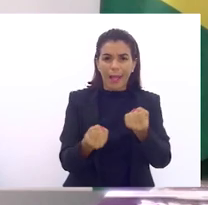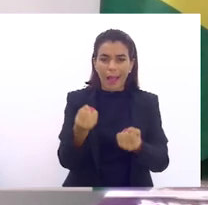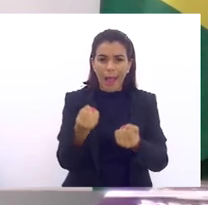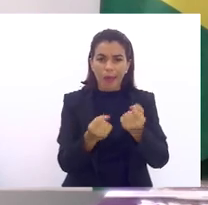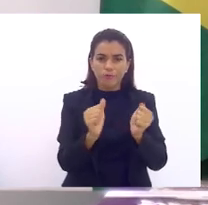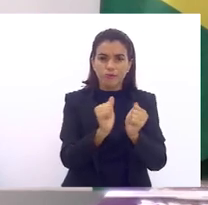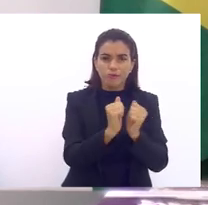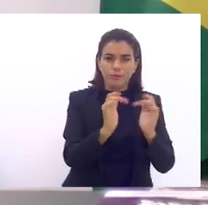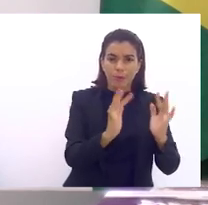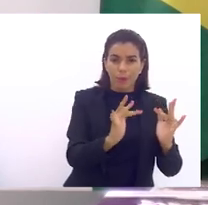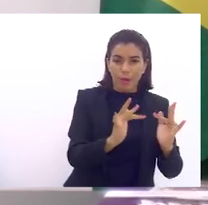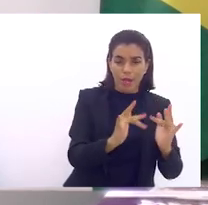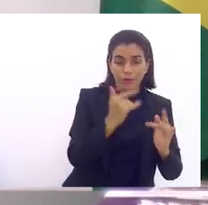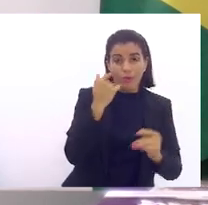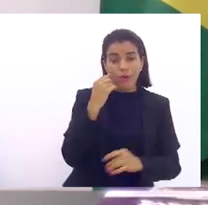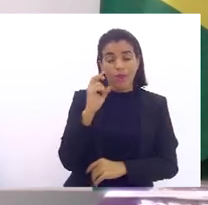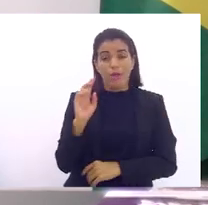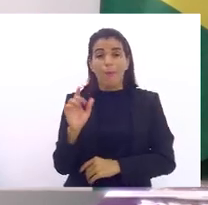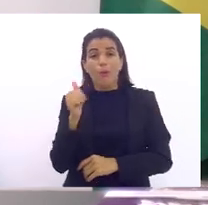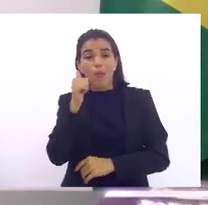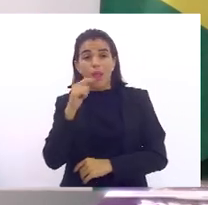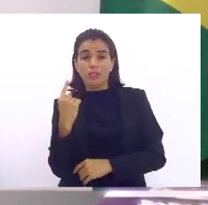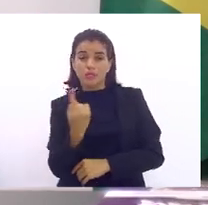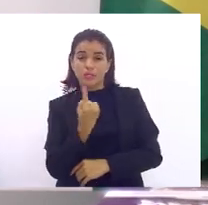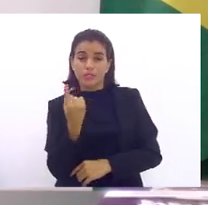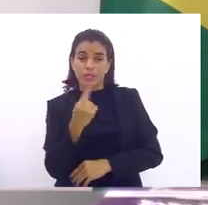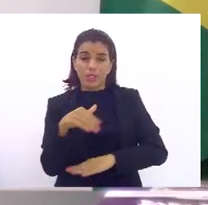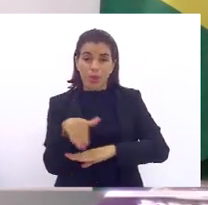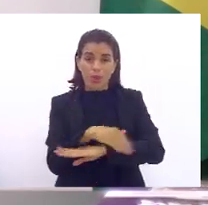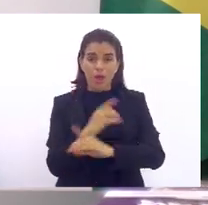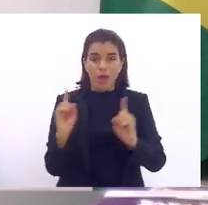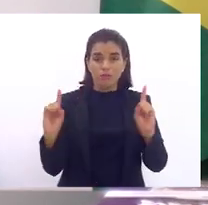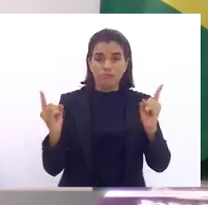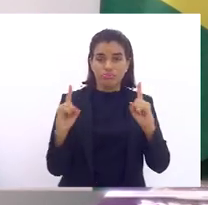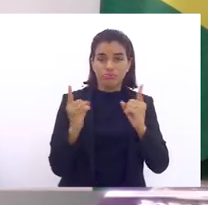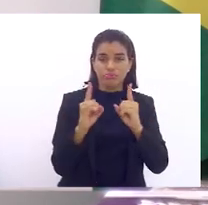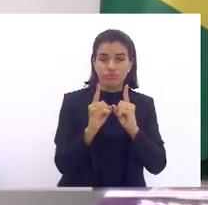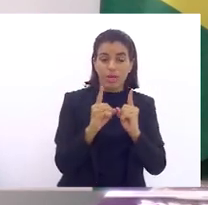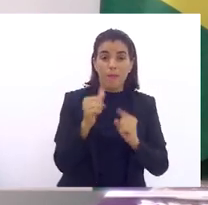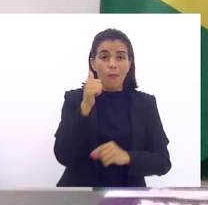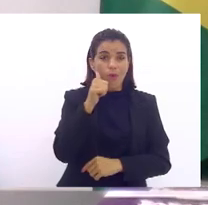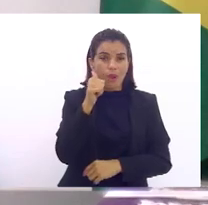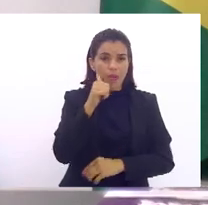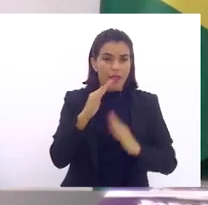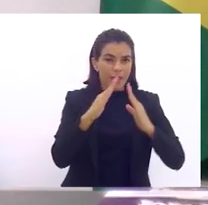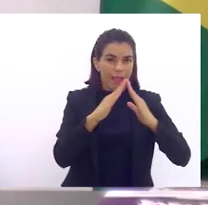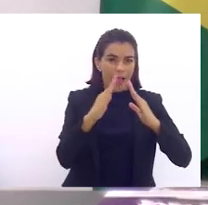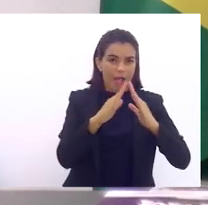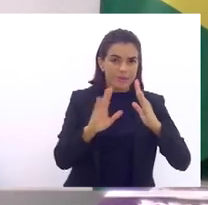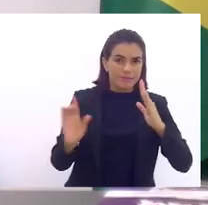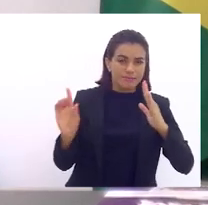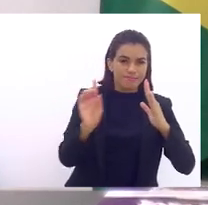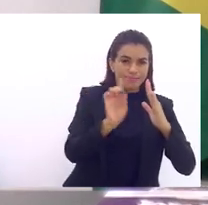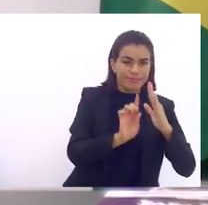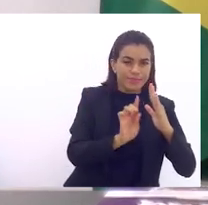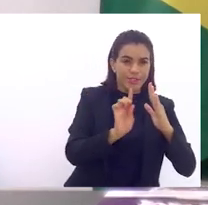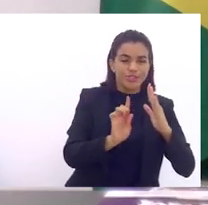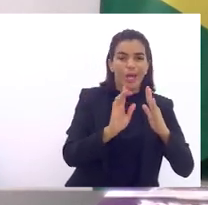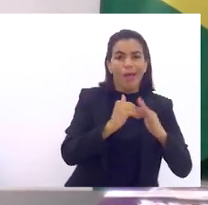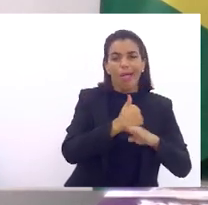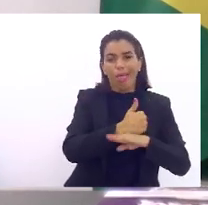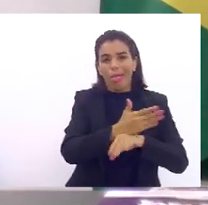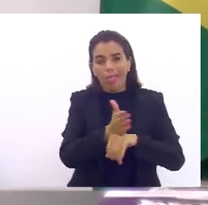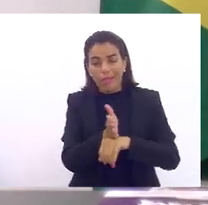namorados ele abordou mulheres que estavam sozinhas na rua ele abordou mulheres que chegavam em casa tarde